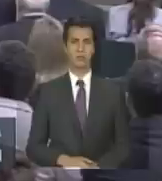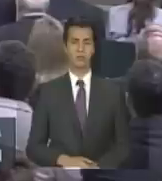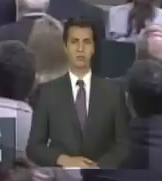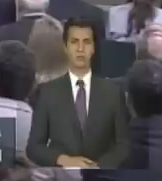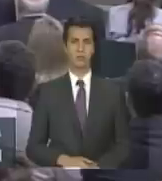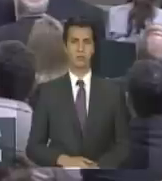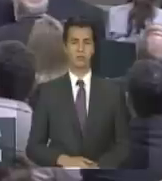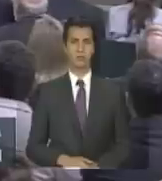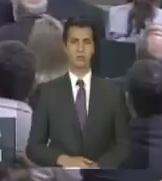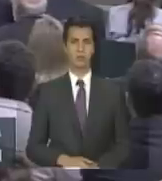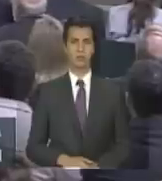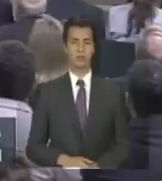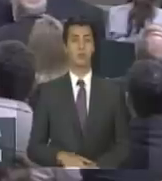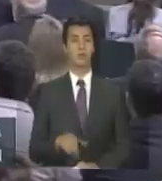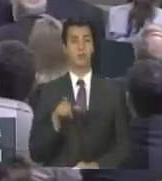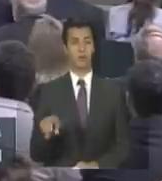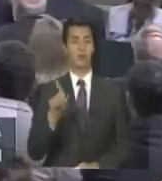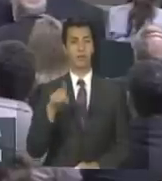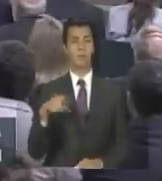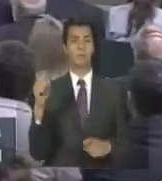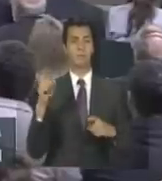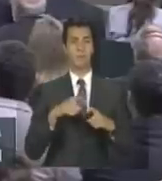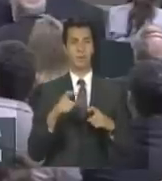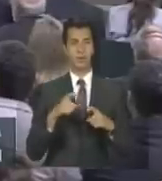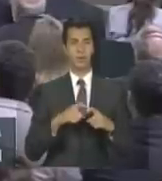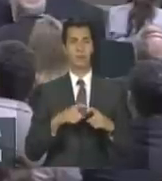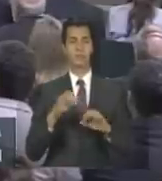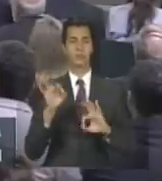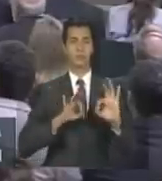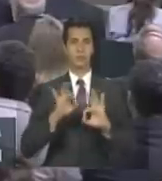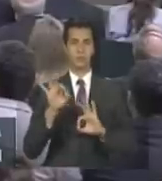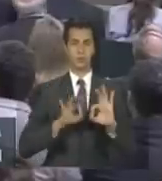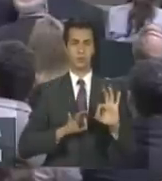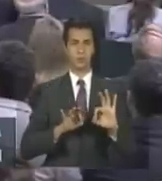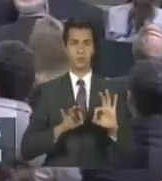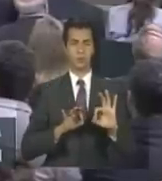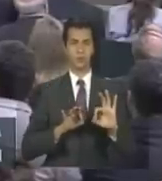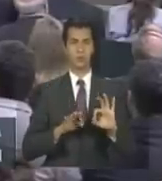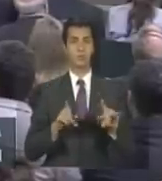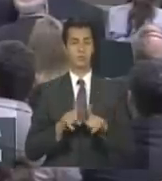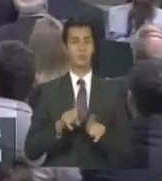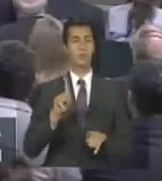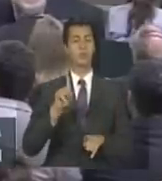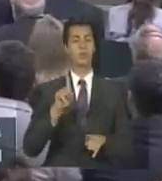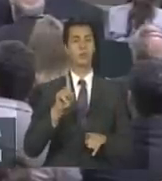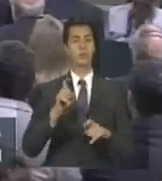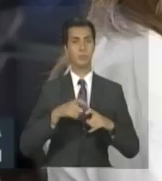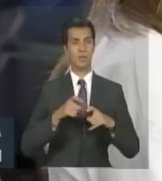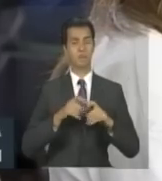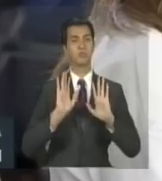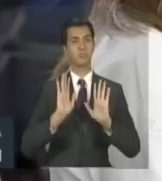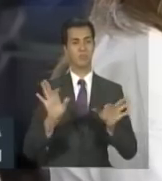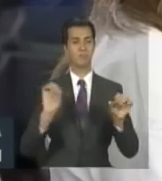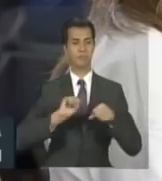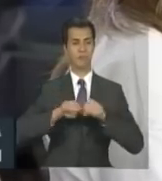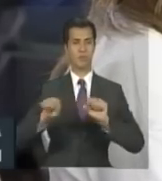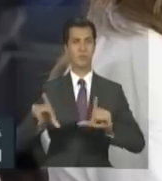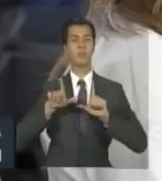médica do programa Saúde da Família e ex-bolsista do ProUni. Cumprimentar